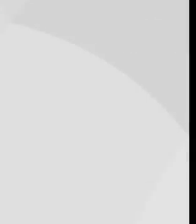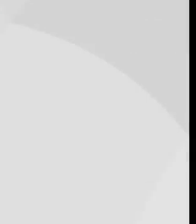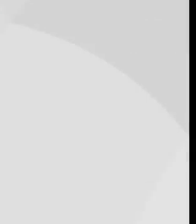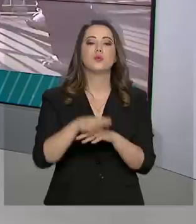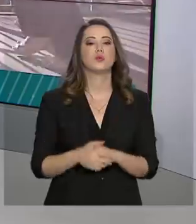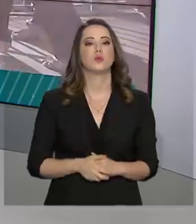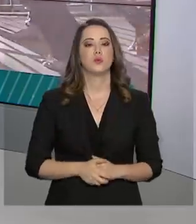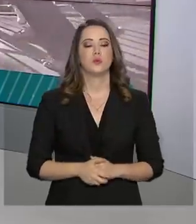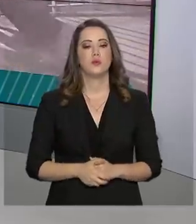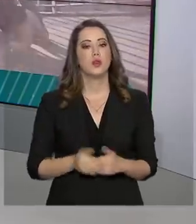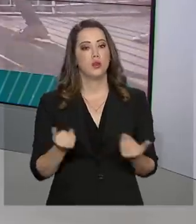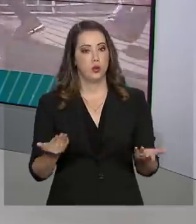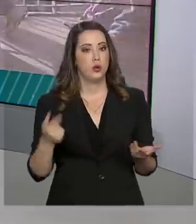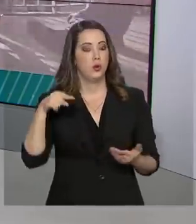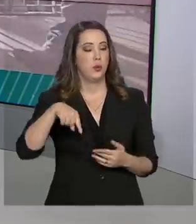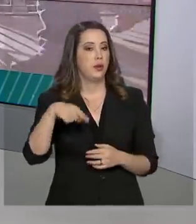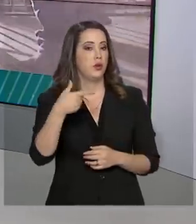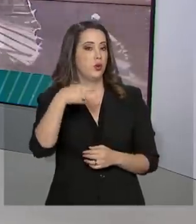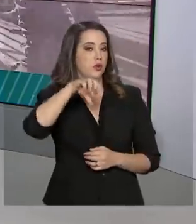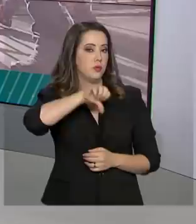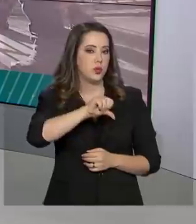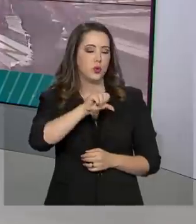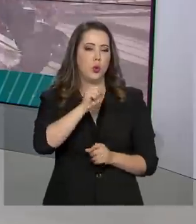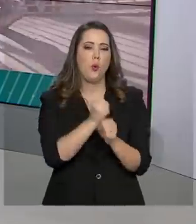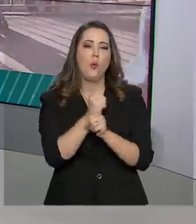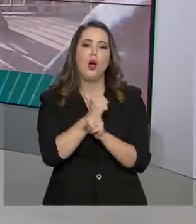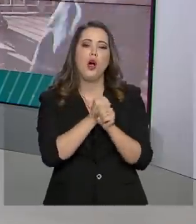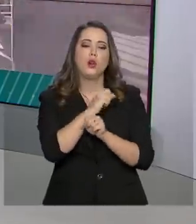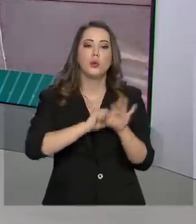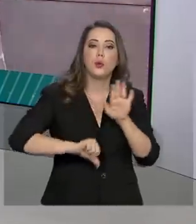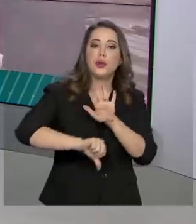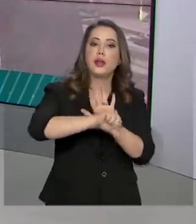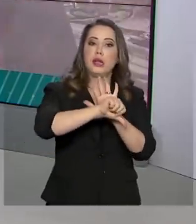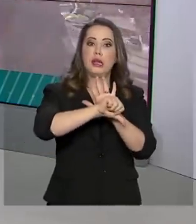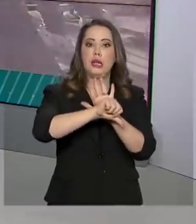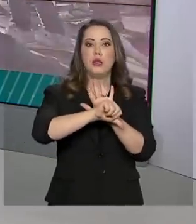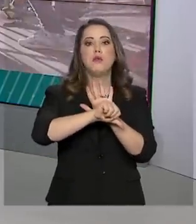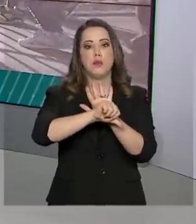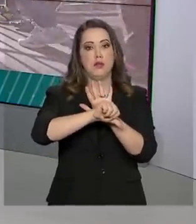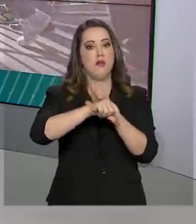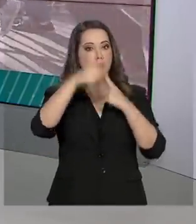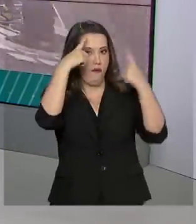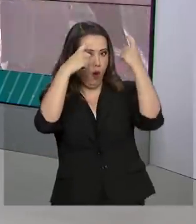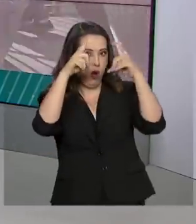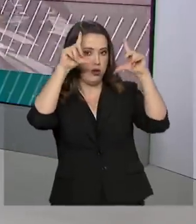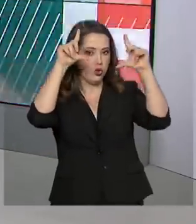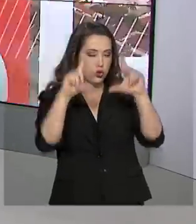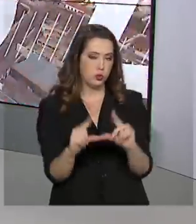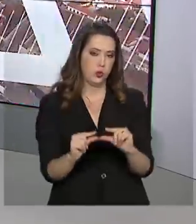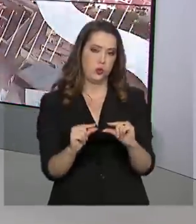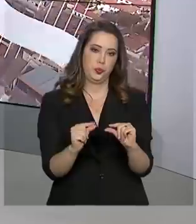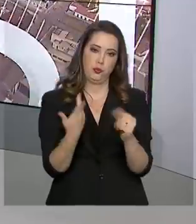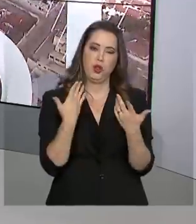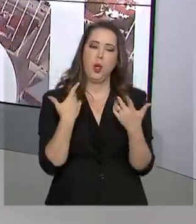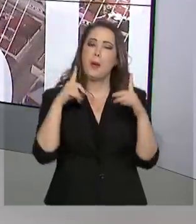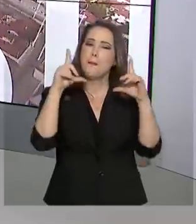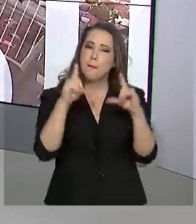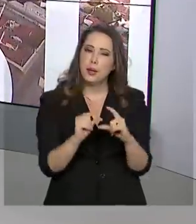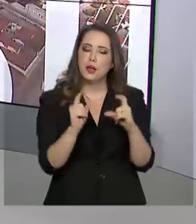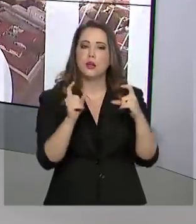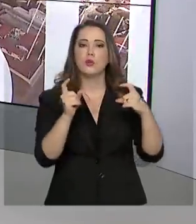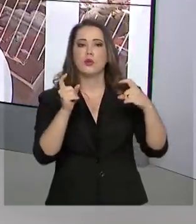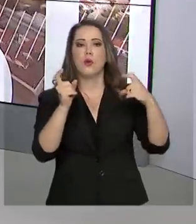e olha 2019 foi o ano em que a criminalidade violenta caiu no país foram registrados -